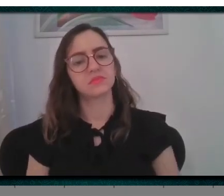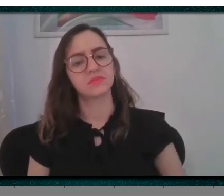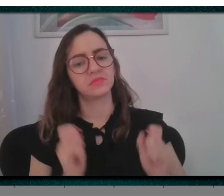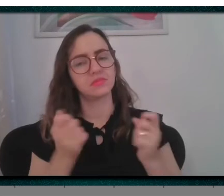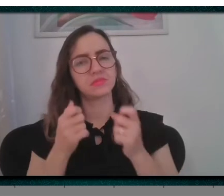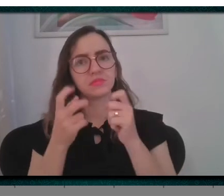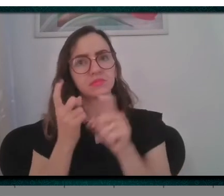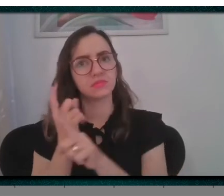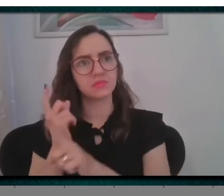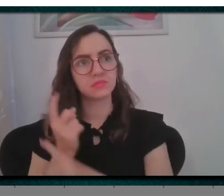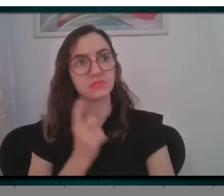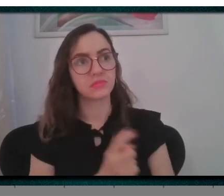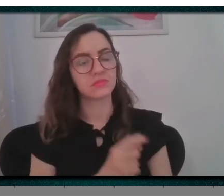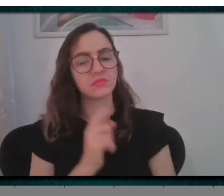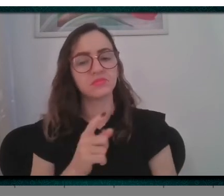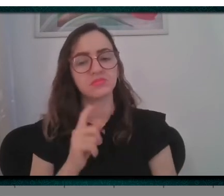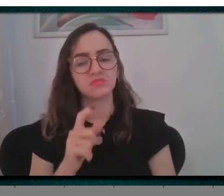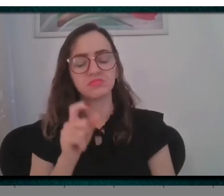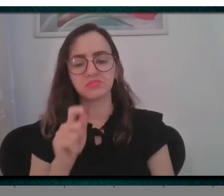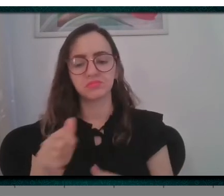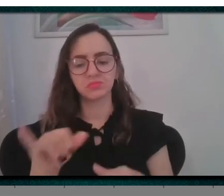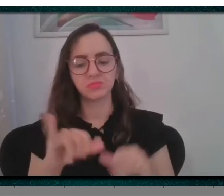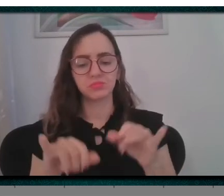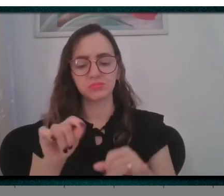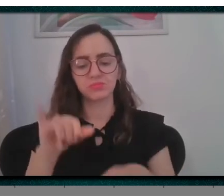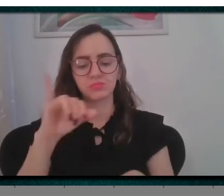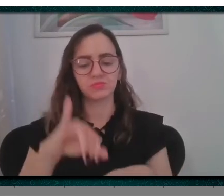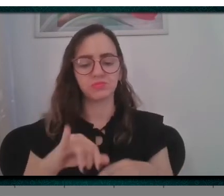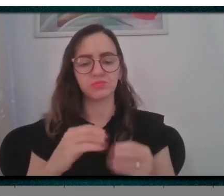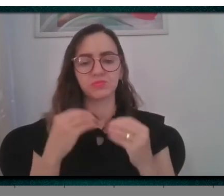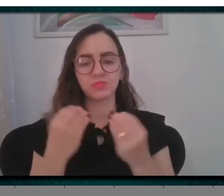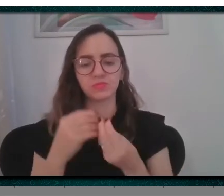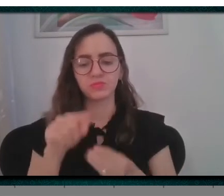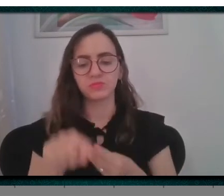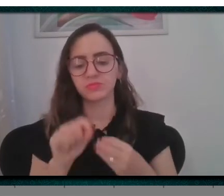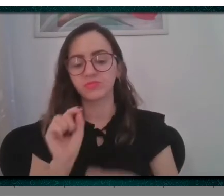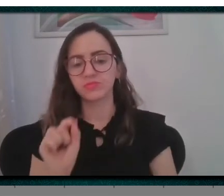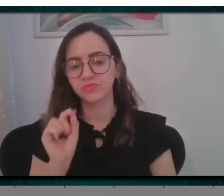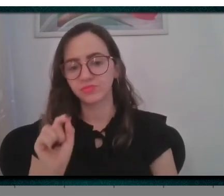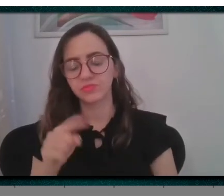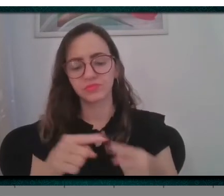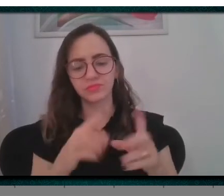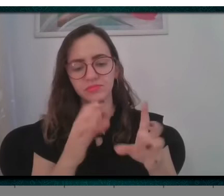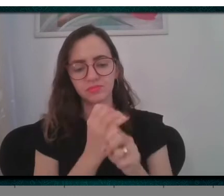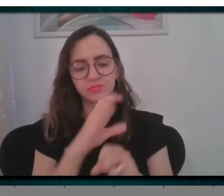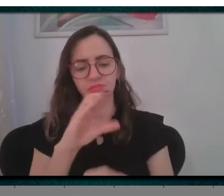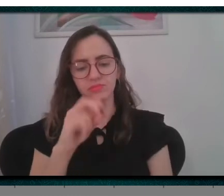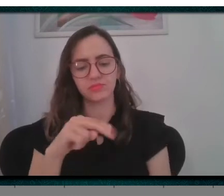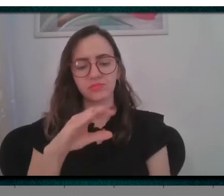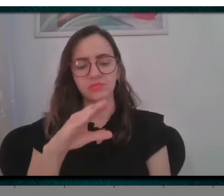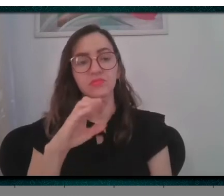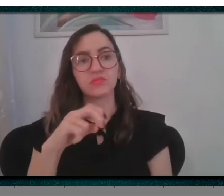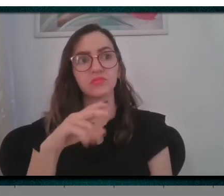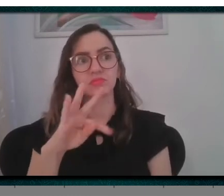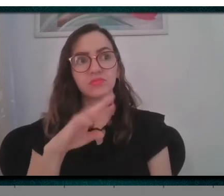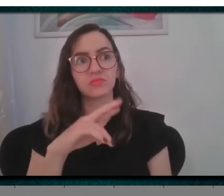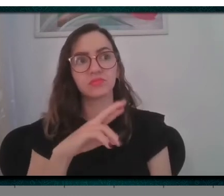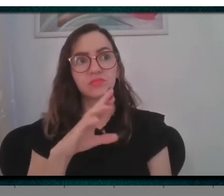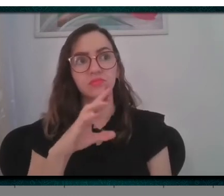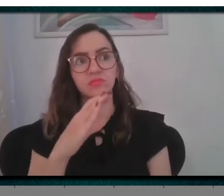quando a substância é básica. Tudo relacionado à concentração. E aí eu vou lembrar para vocês, ó, quando vocês